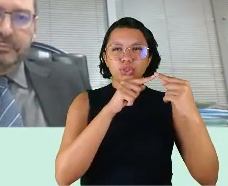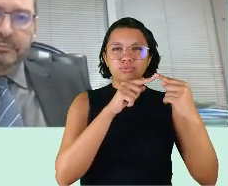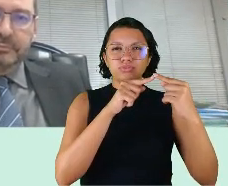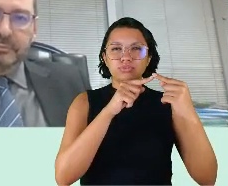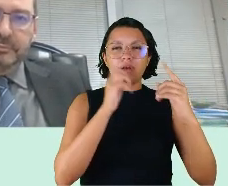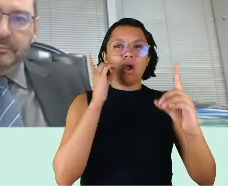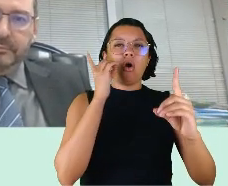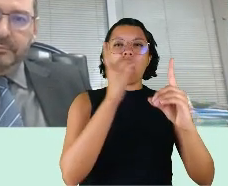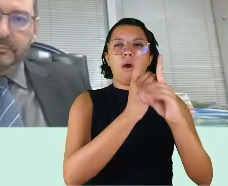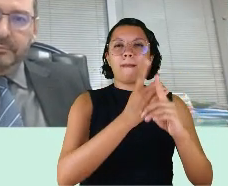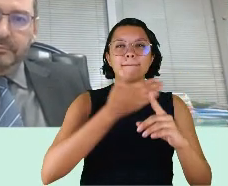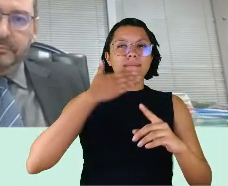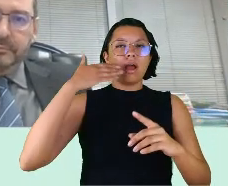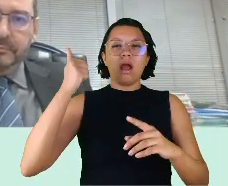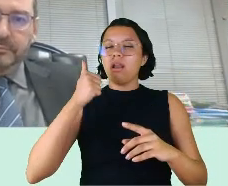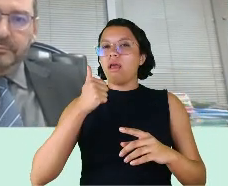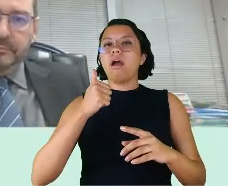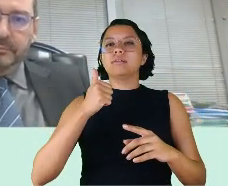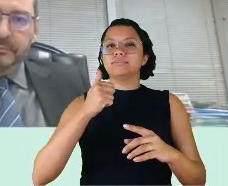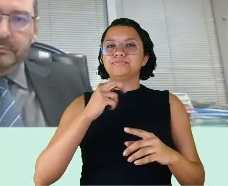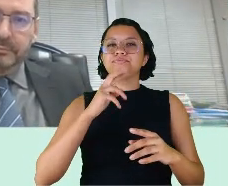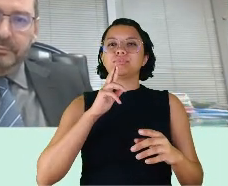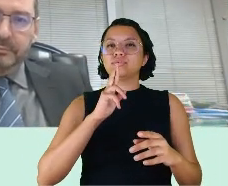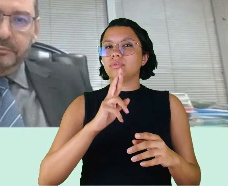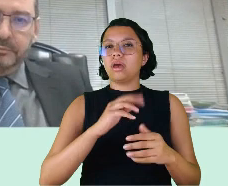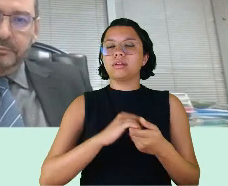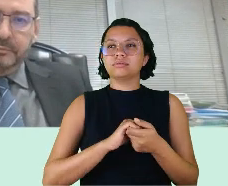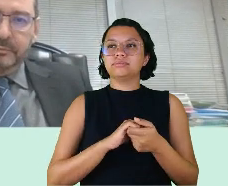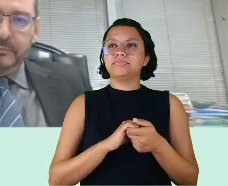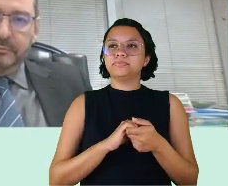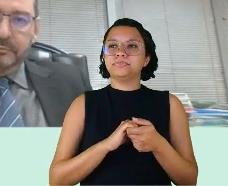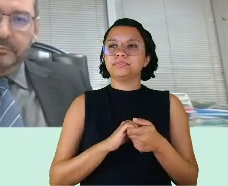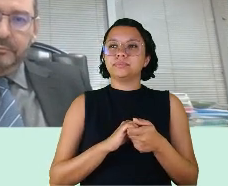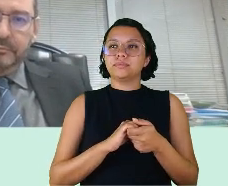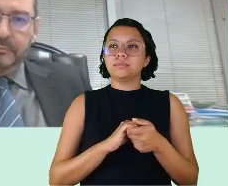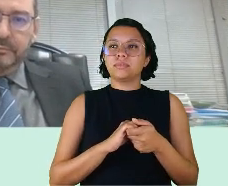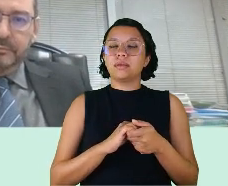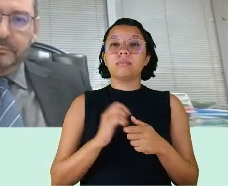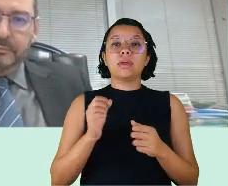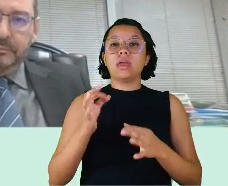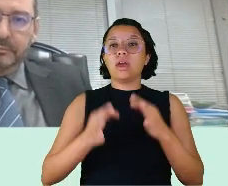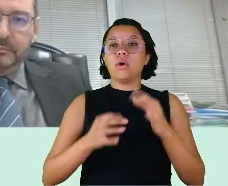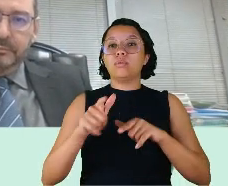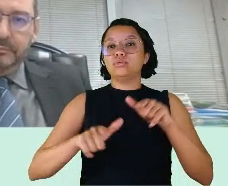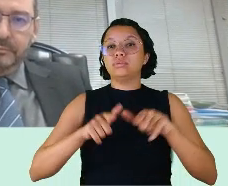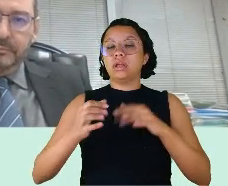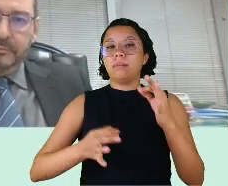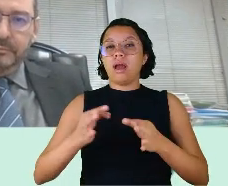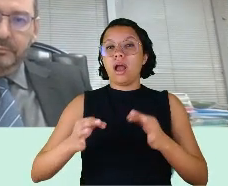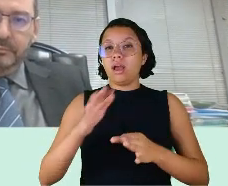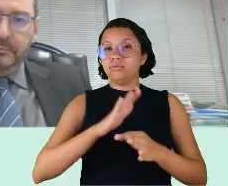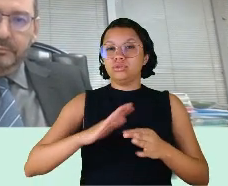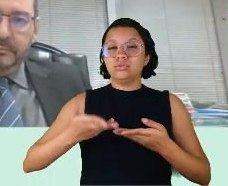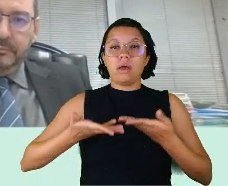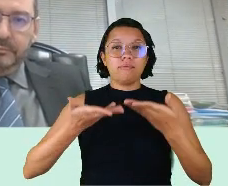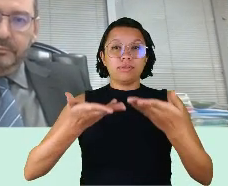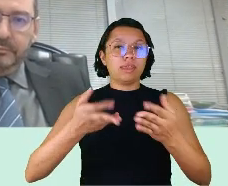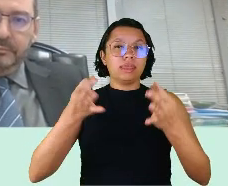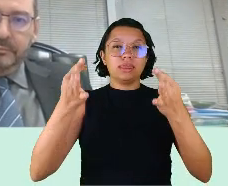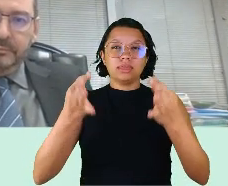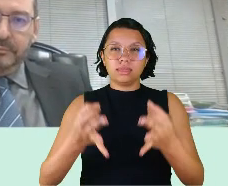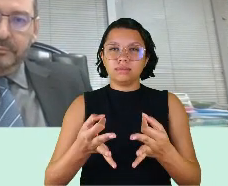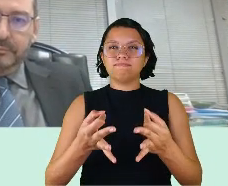né, a atingir os melhores indicadores para que a prestação jurisdicional seja de excelência,